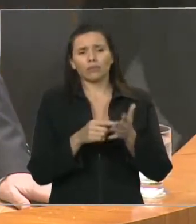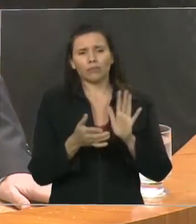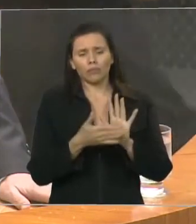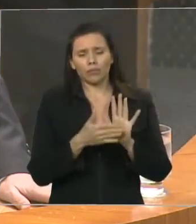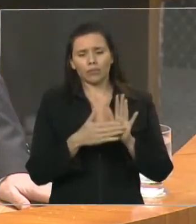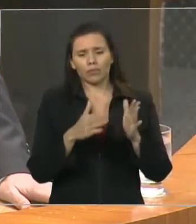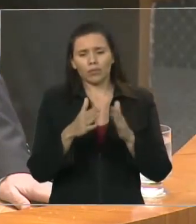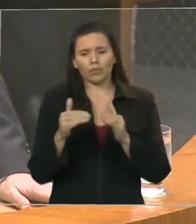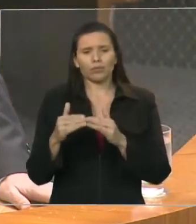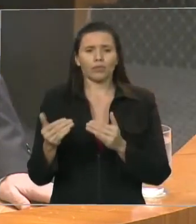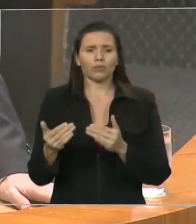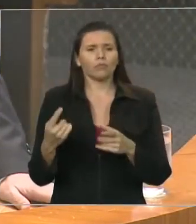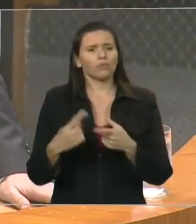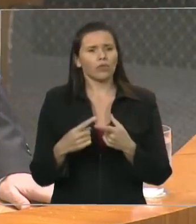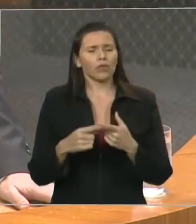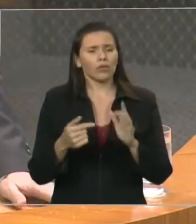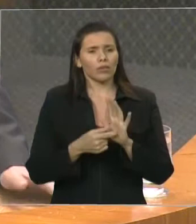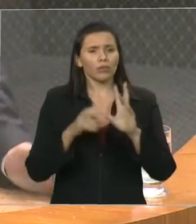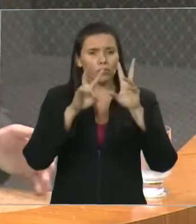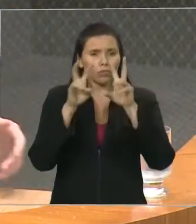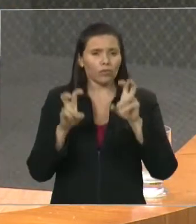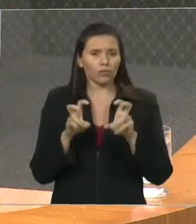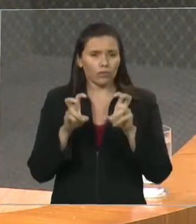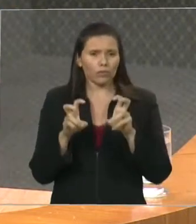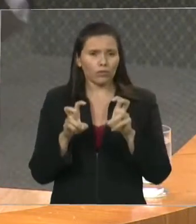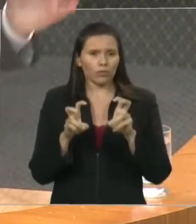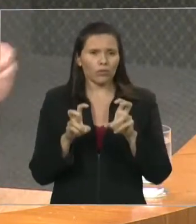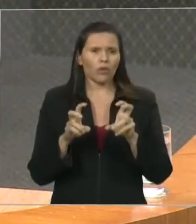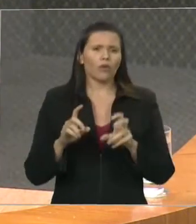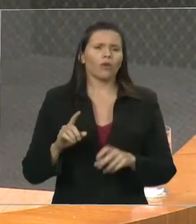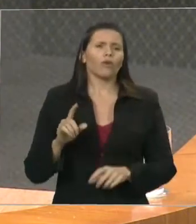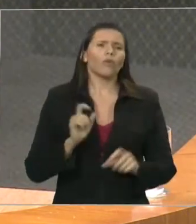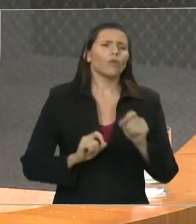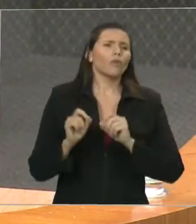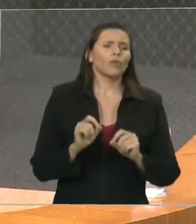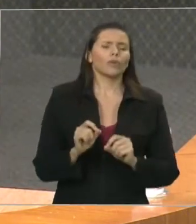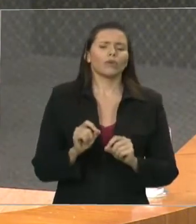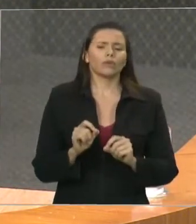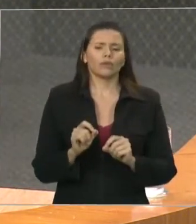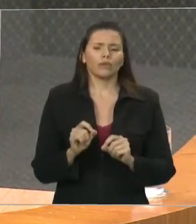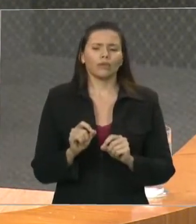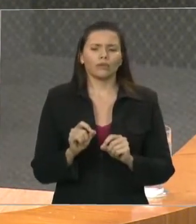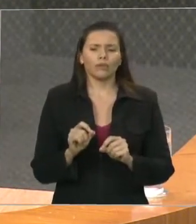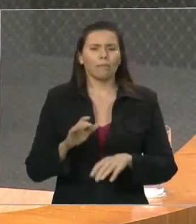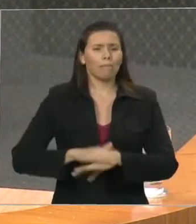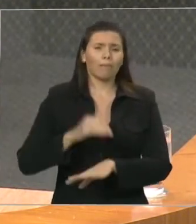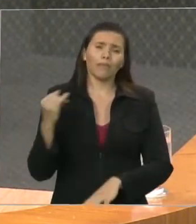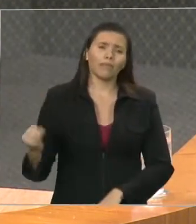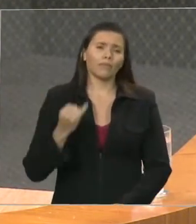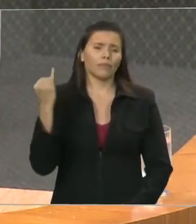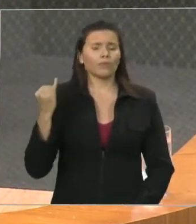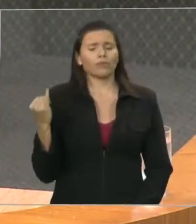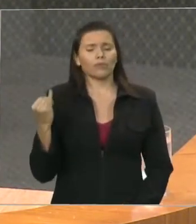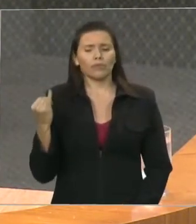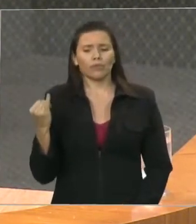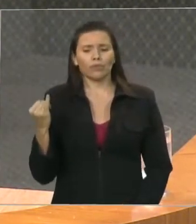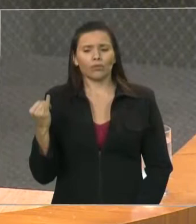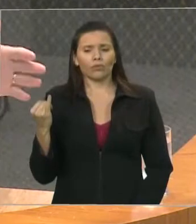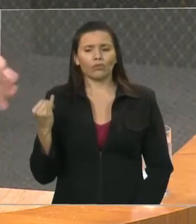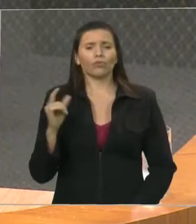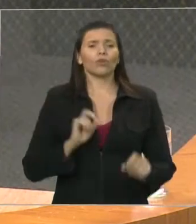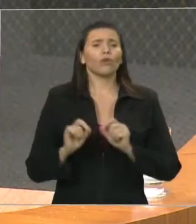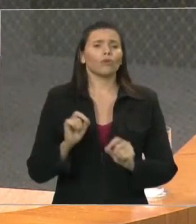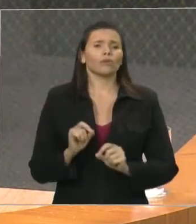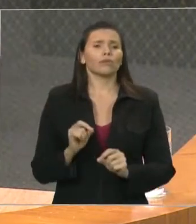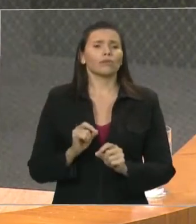a governo ou oposição. Diz aquilo que tem que estar acima de qualquer questão nessa casa, que é descobrir